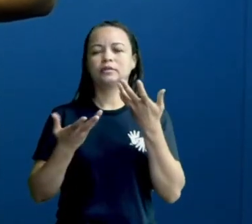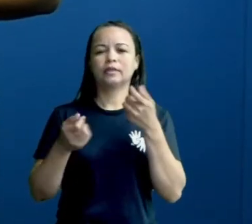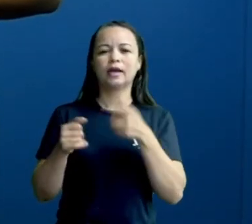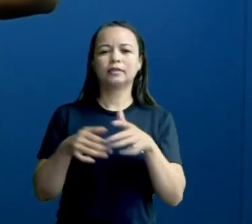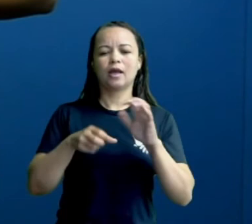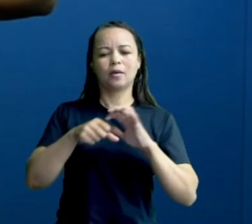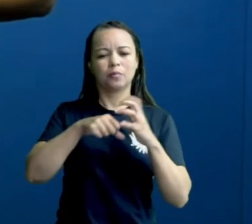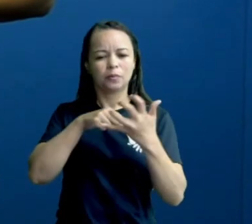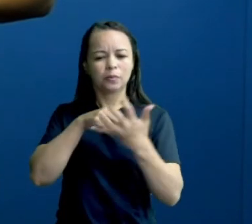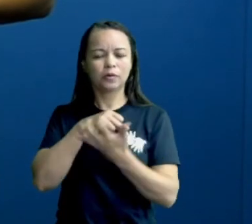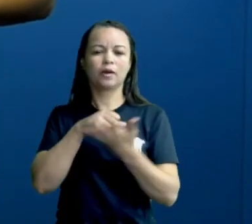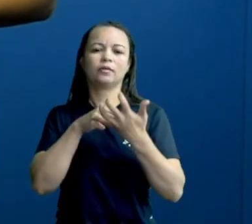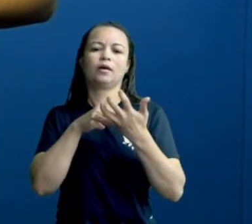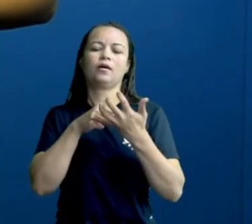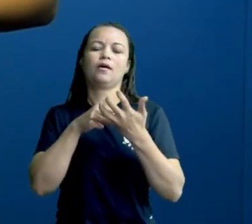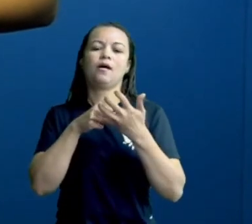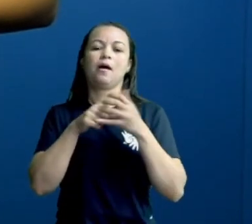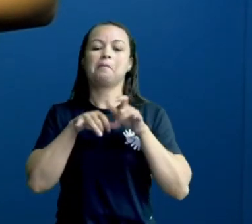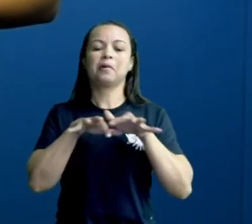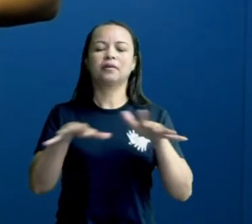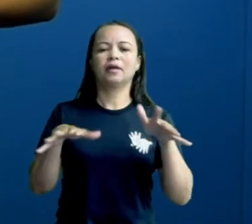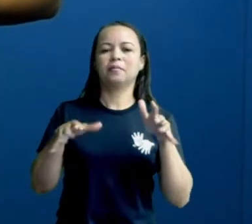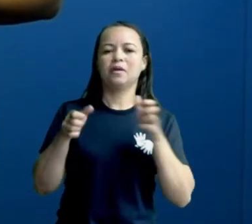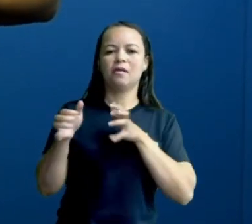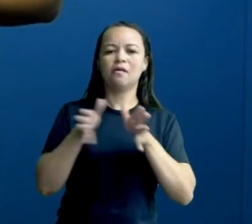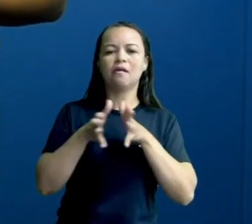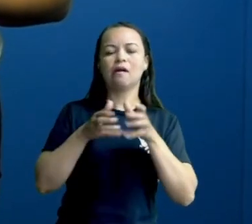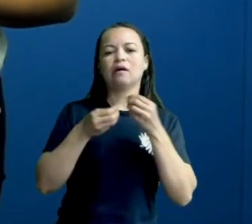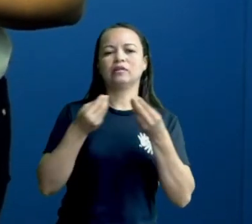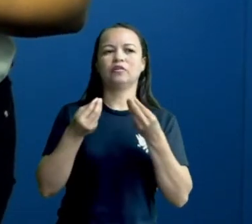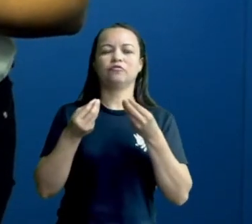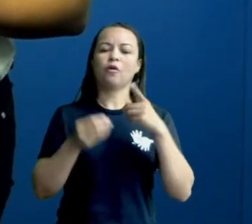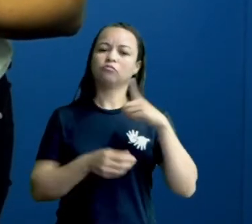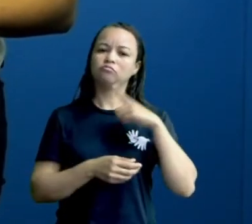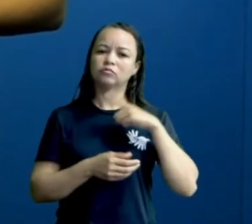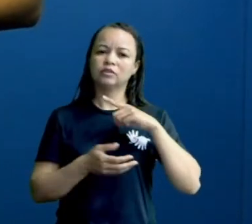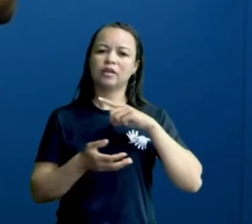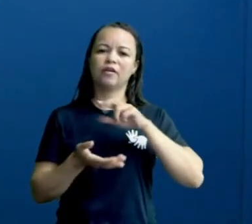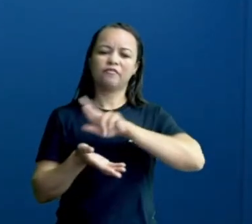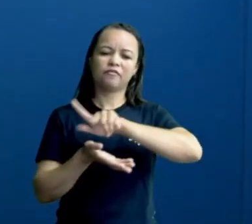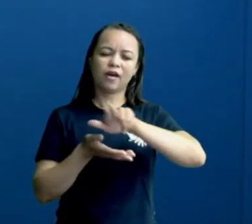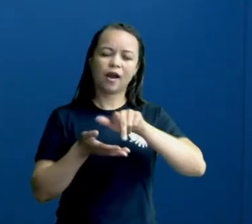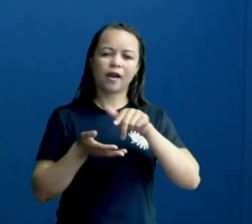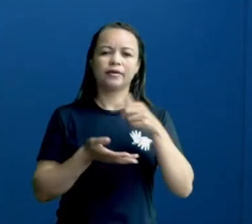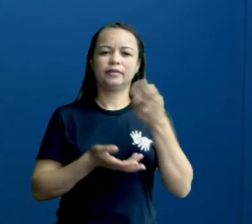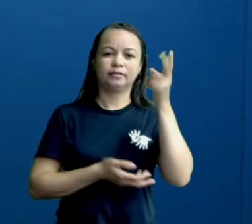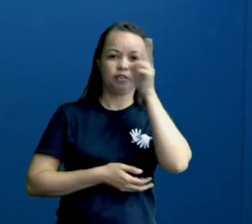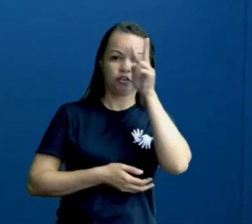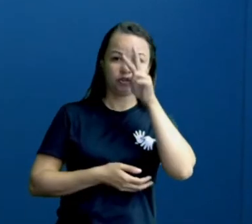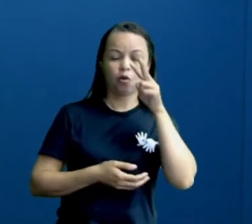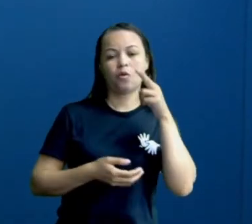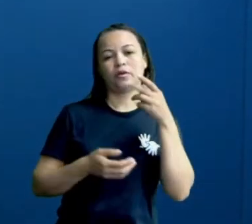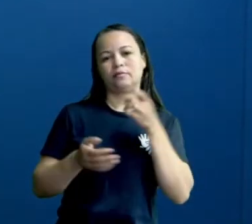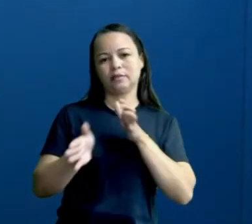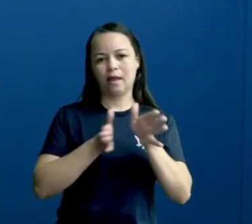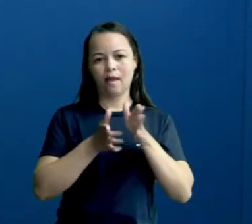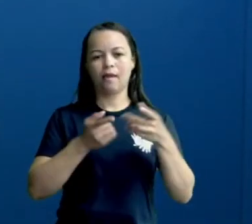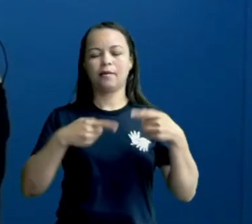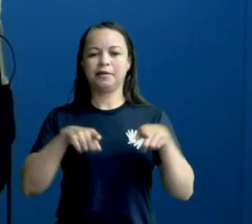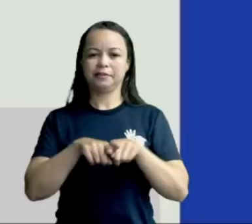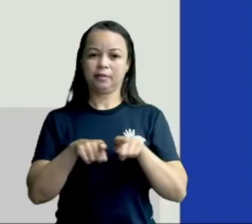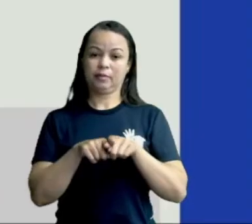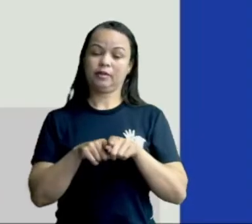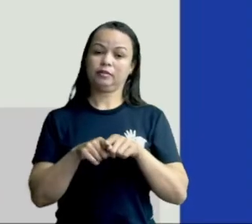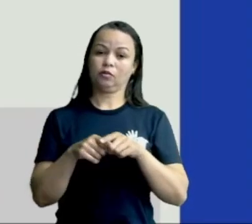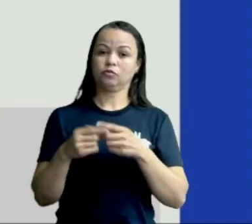que é uma coisa que o mundo nunca passou, aí vão ter agentes históricos dessa época também. Então,